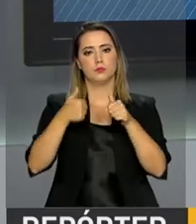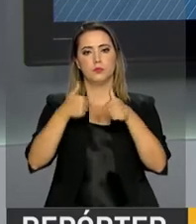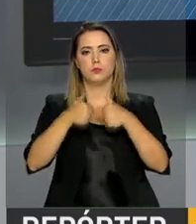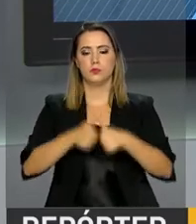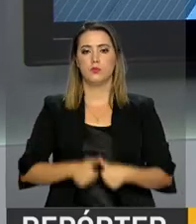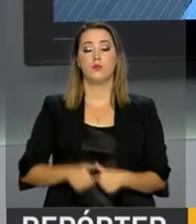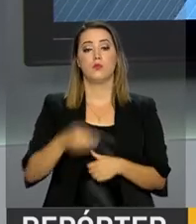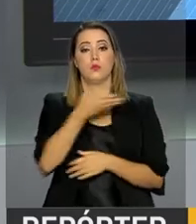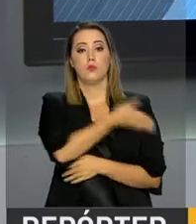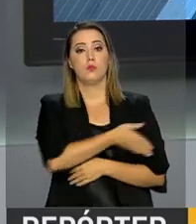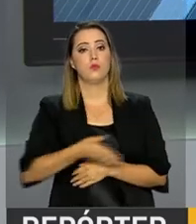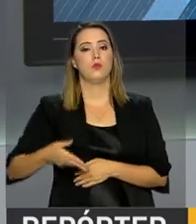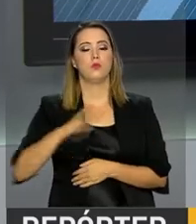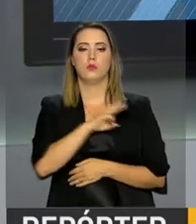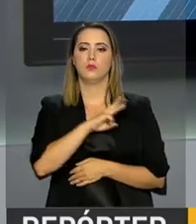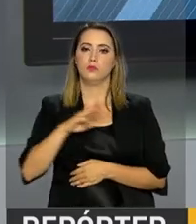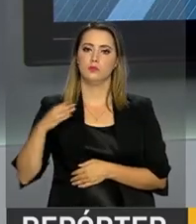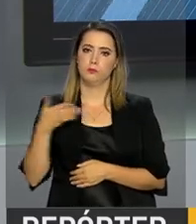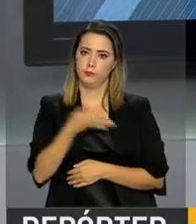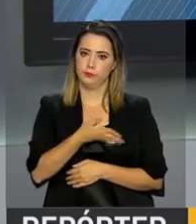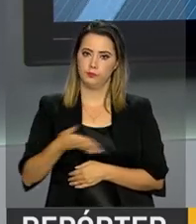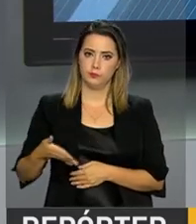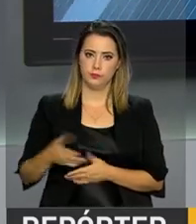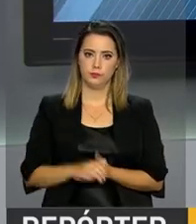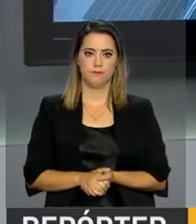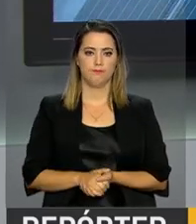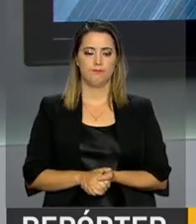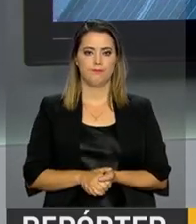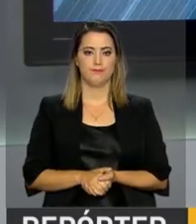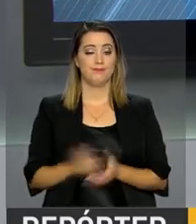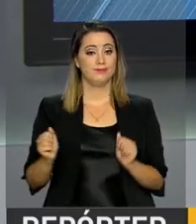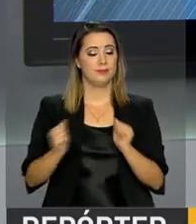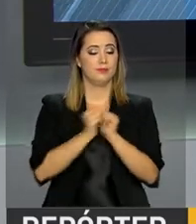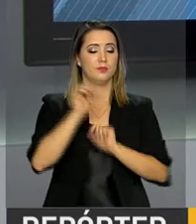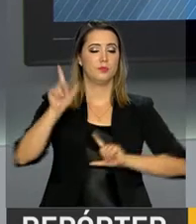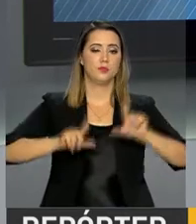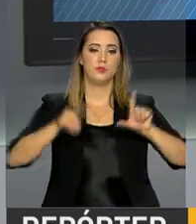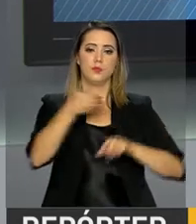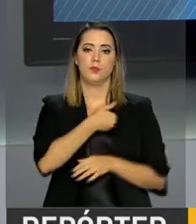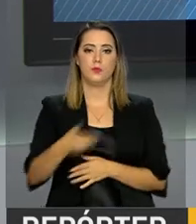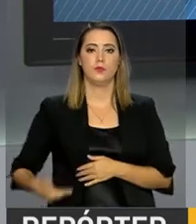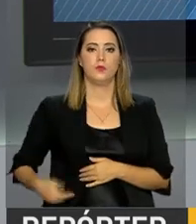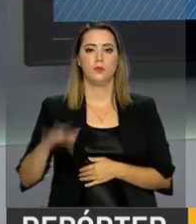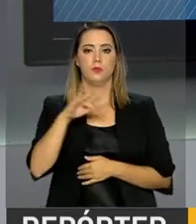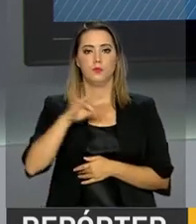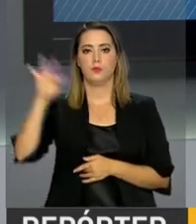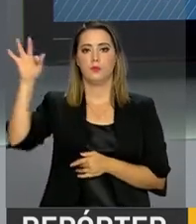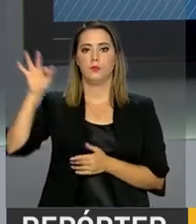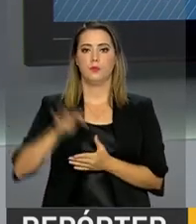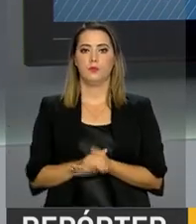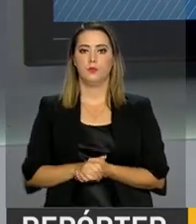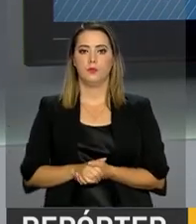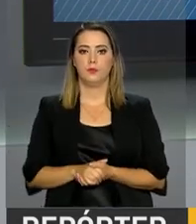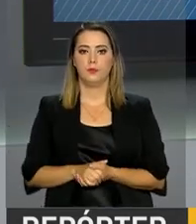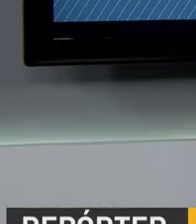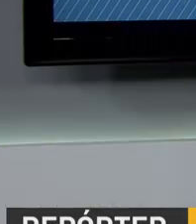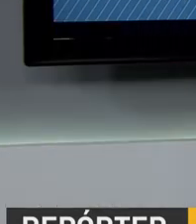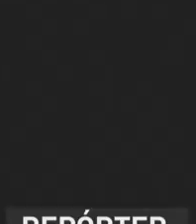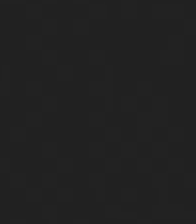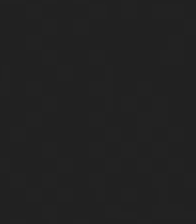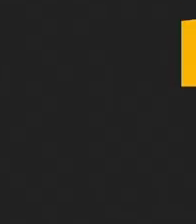programação também está na página da nbr na internet continue com a gente aqui na nbr a tv do governo federal